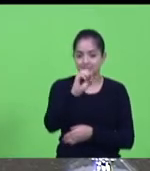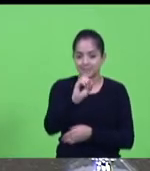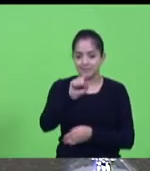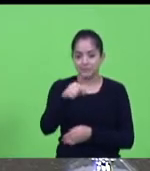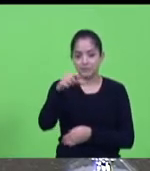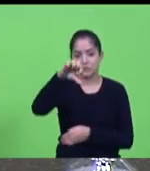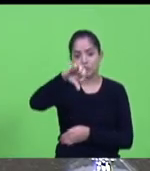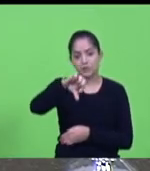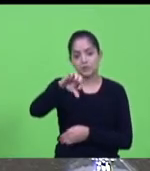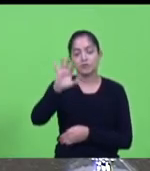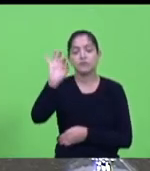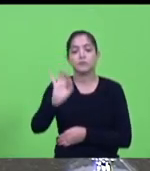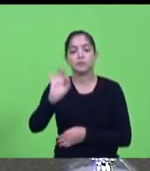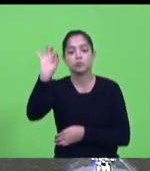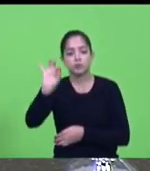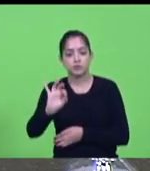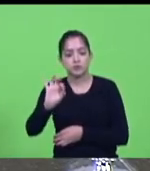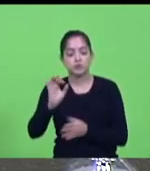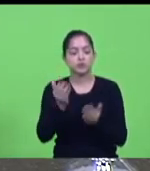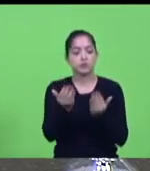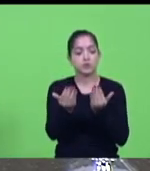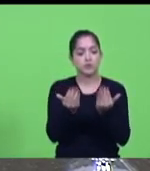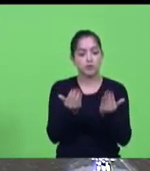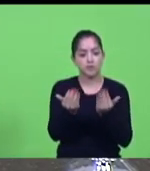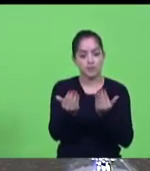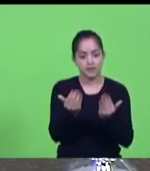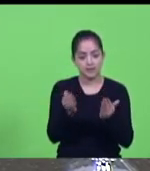30,9%. E